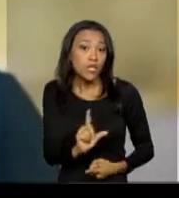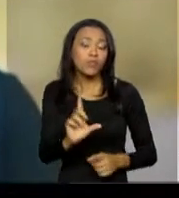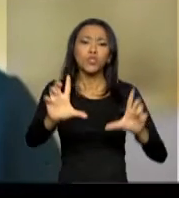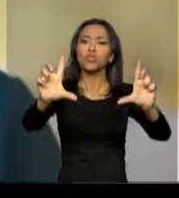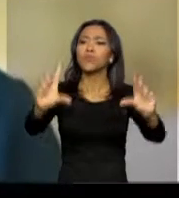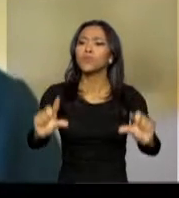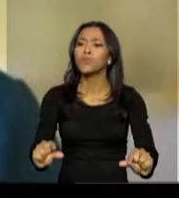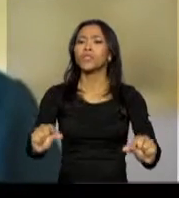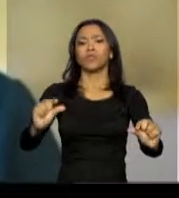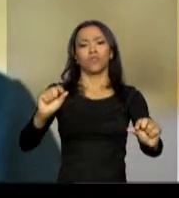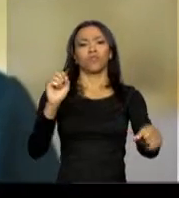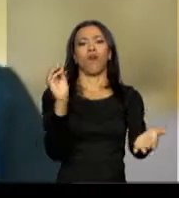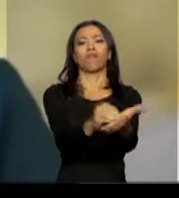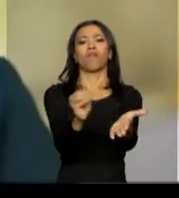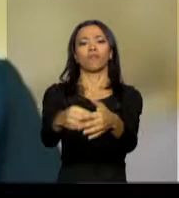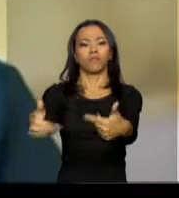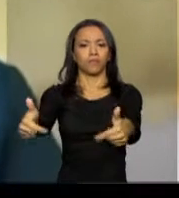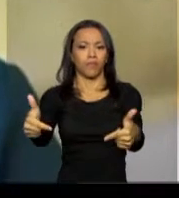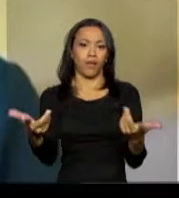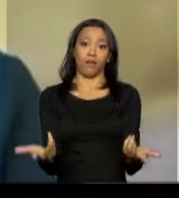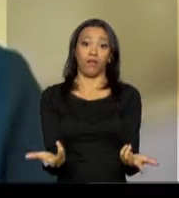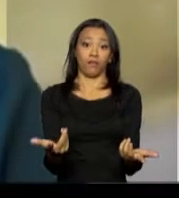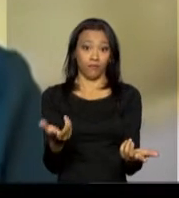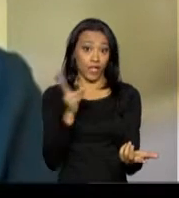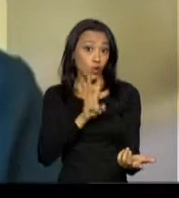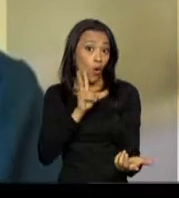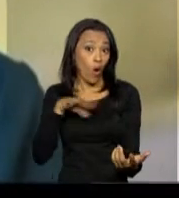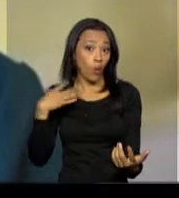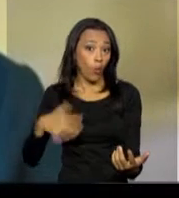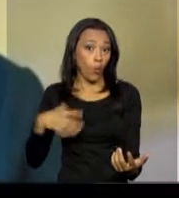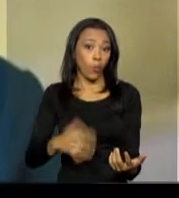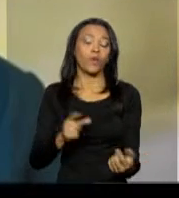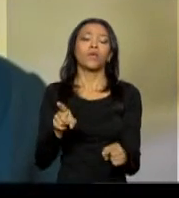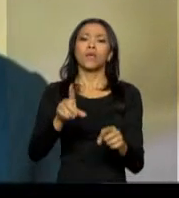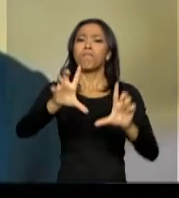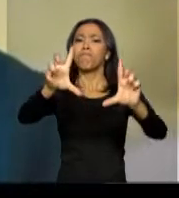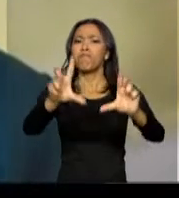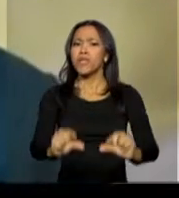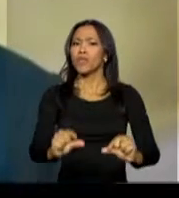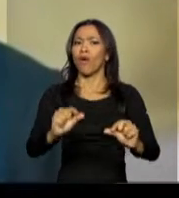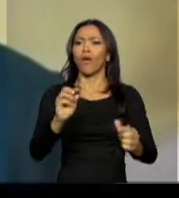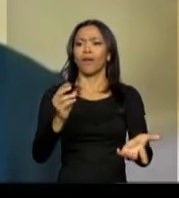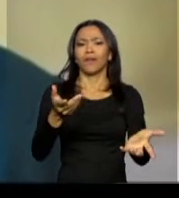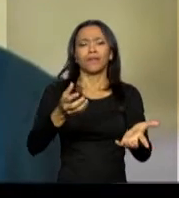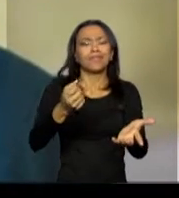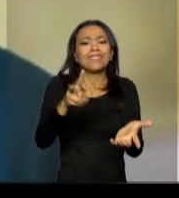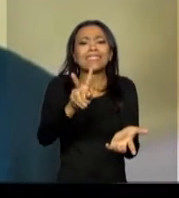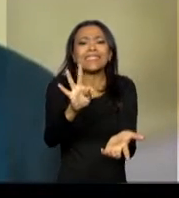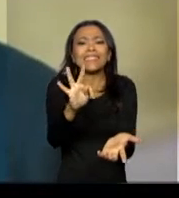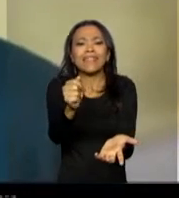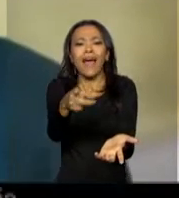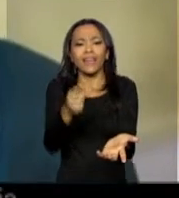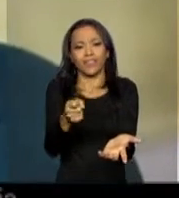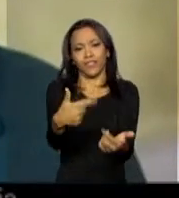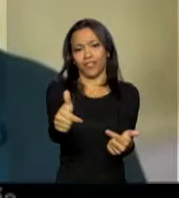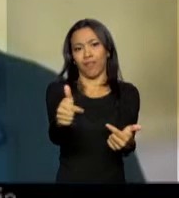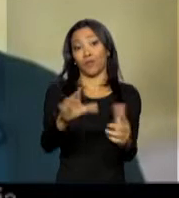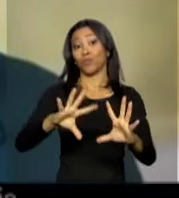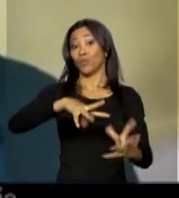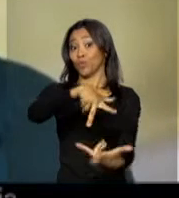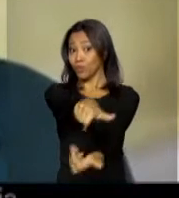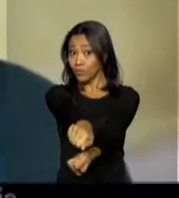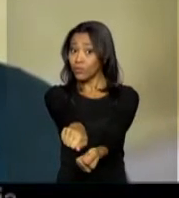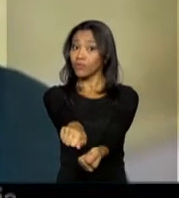de desemprego da história e estamos com uma das menores taxas de desemprego do mundo.